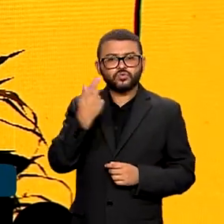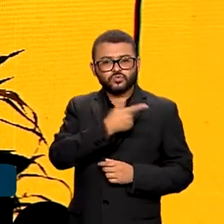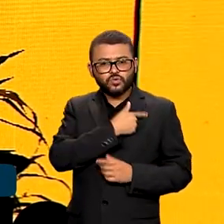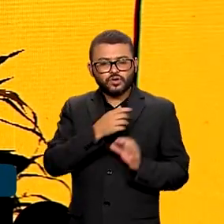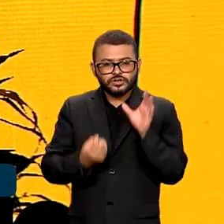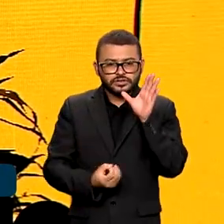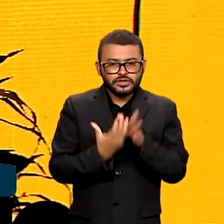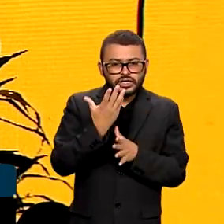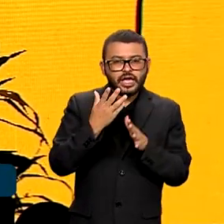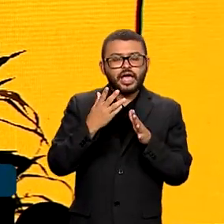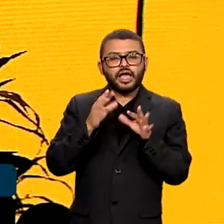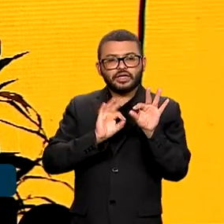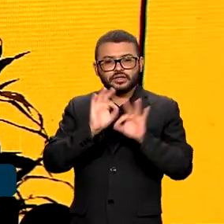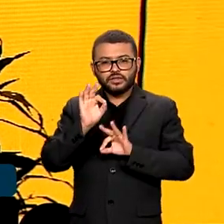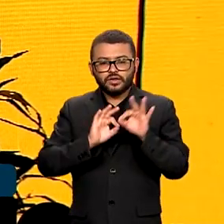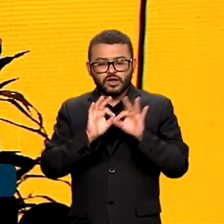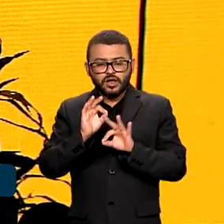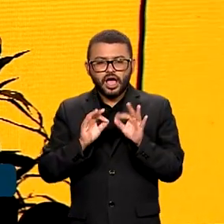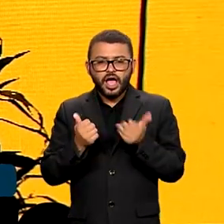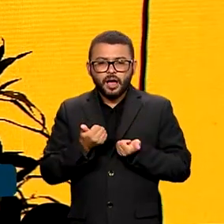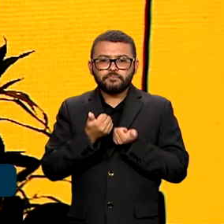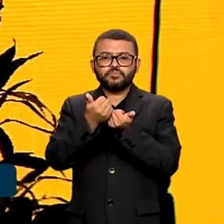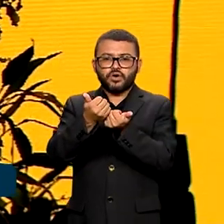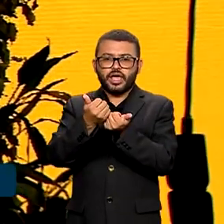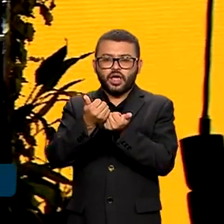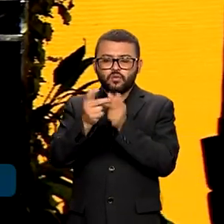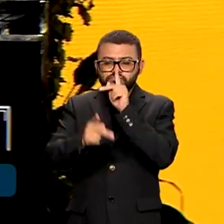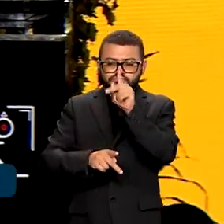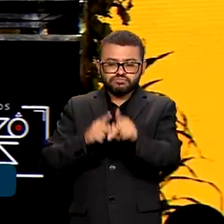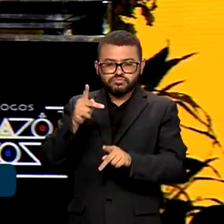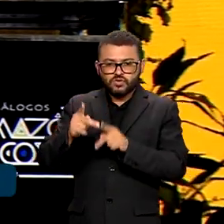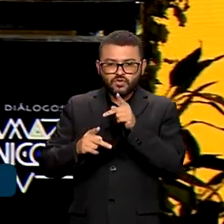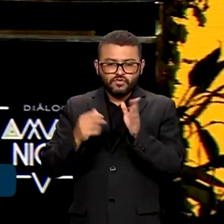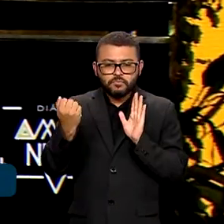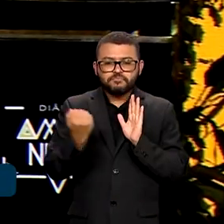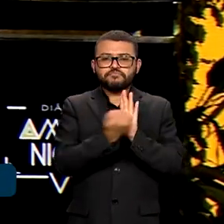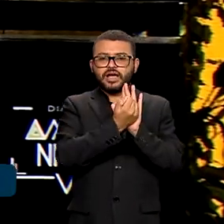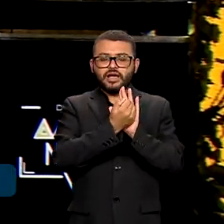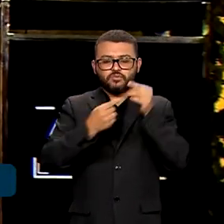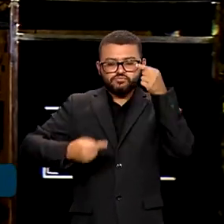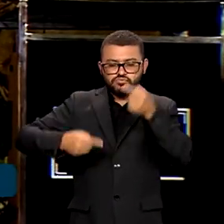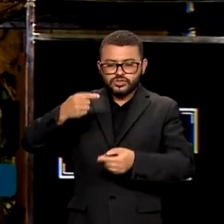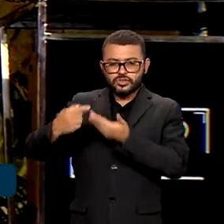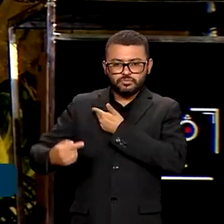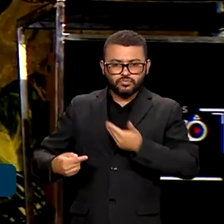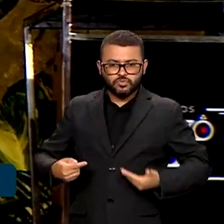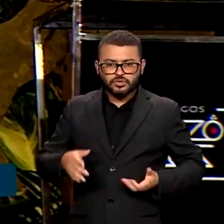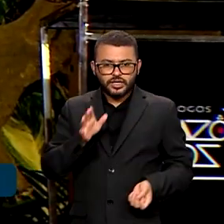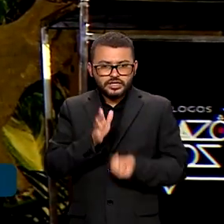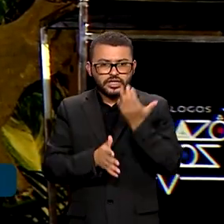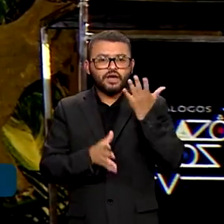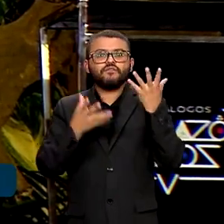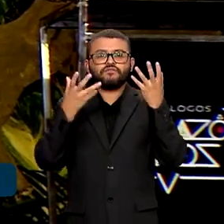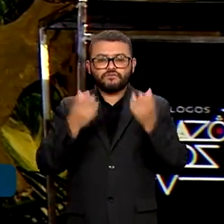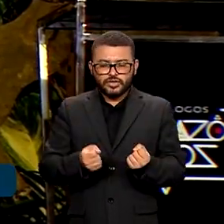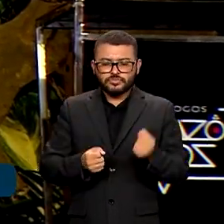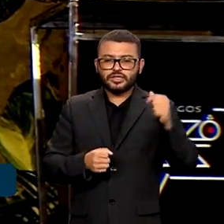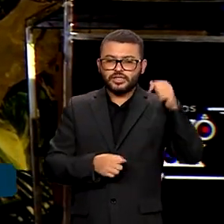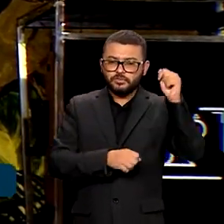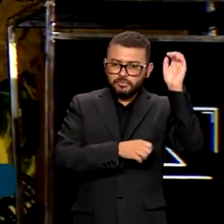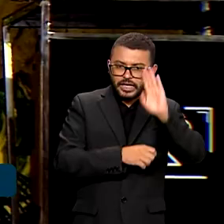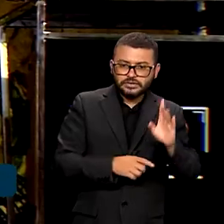as impressões digitais do povo nas políticas públicas do Brasil e dos